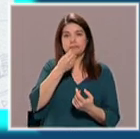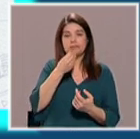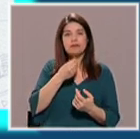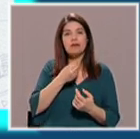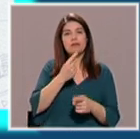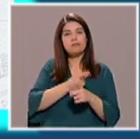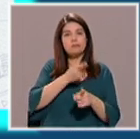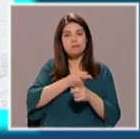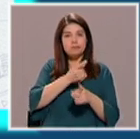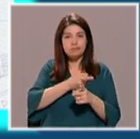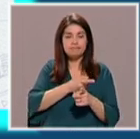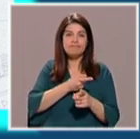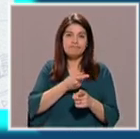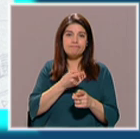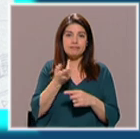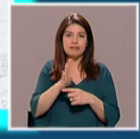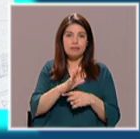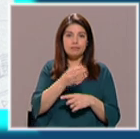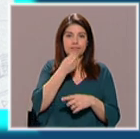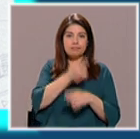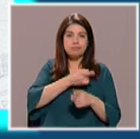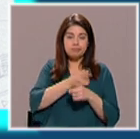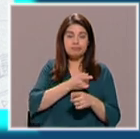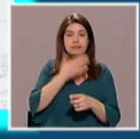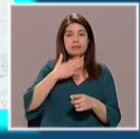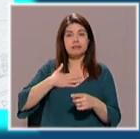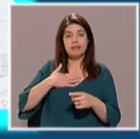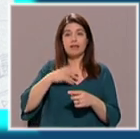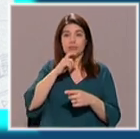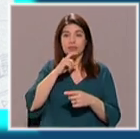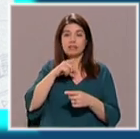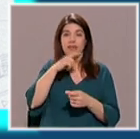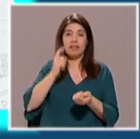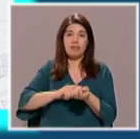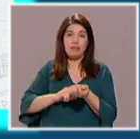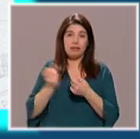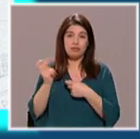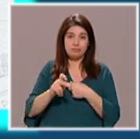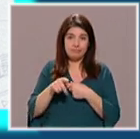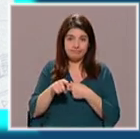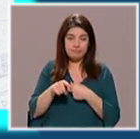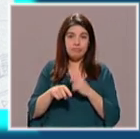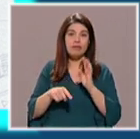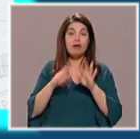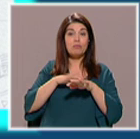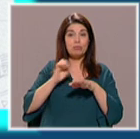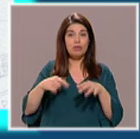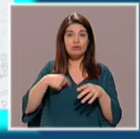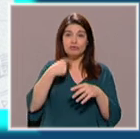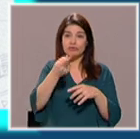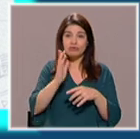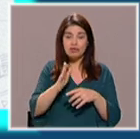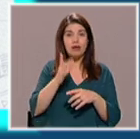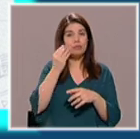de alimento, e daí falar-vos e relembrar-vos da importância de uma alimentação equilibrada e que